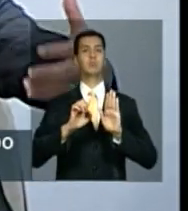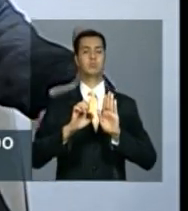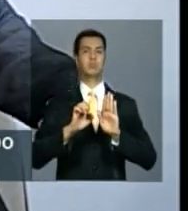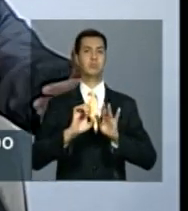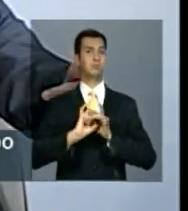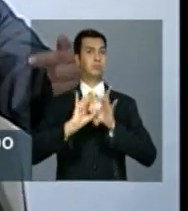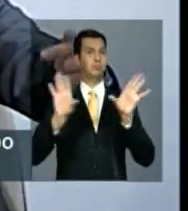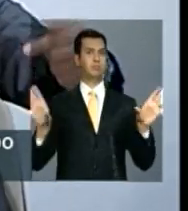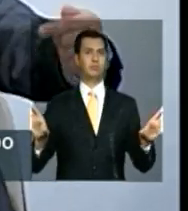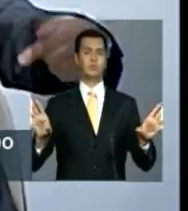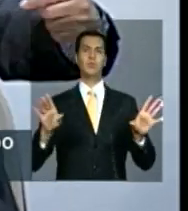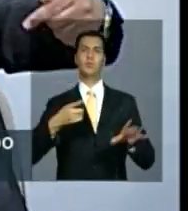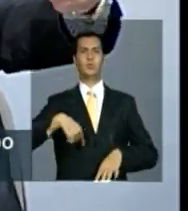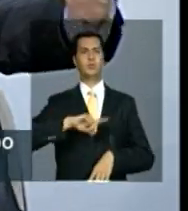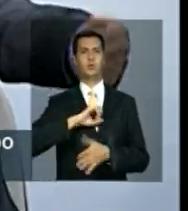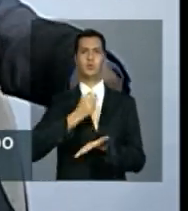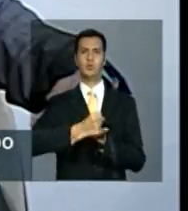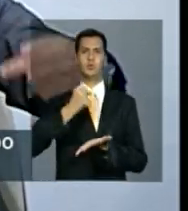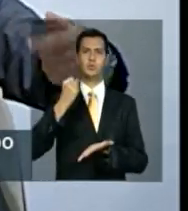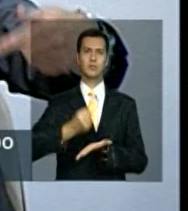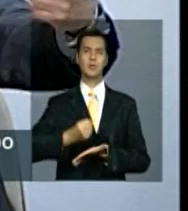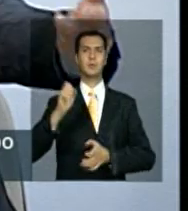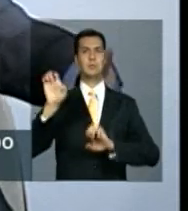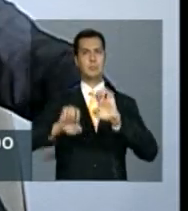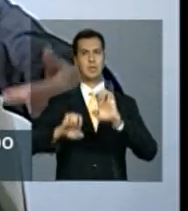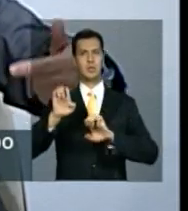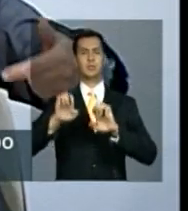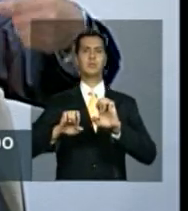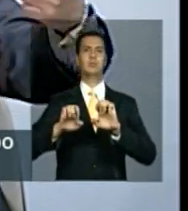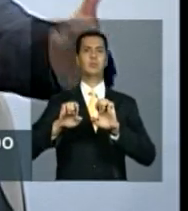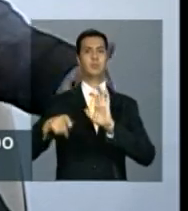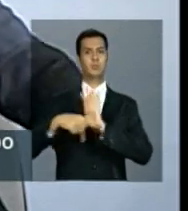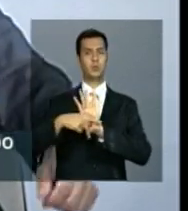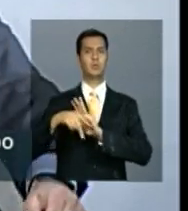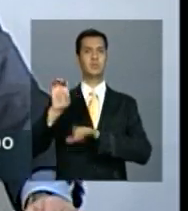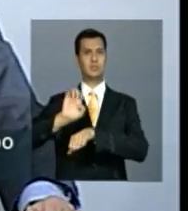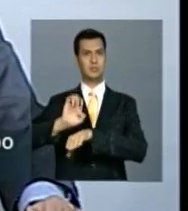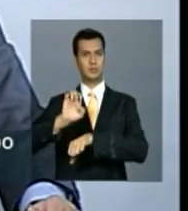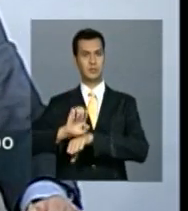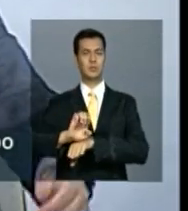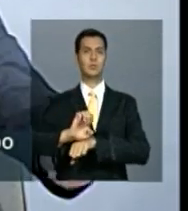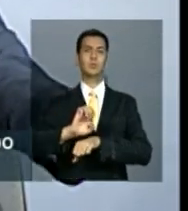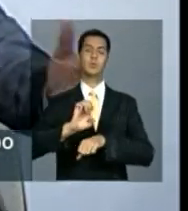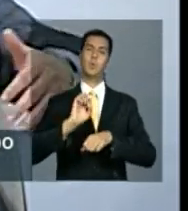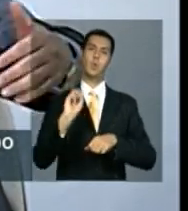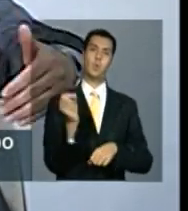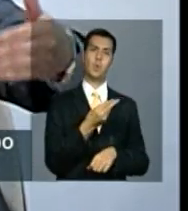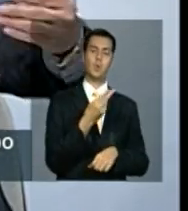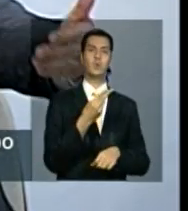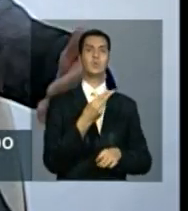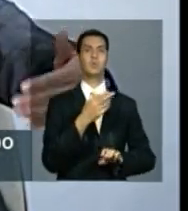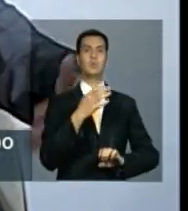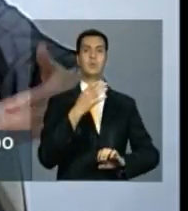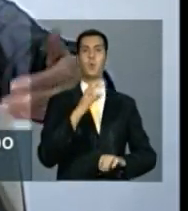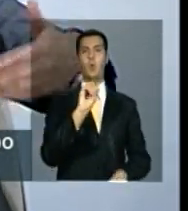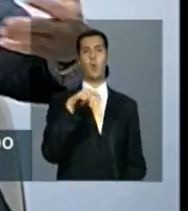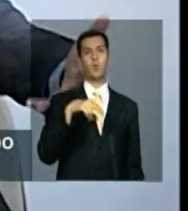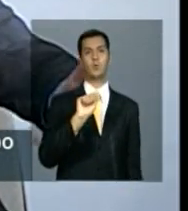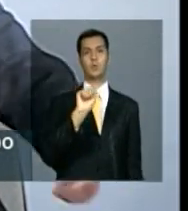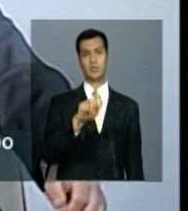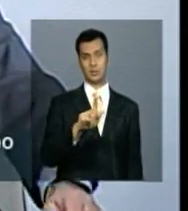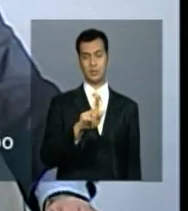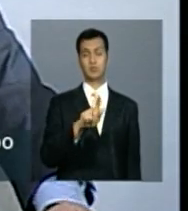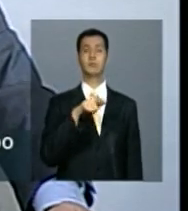nós contratamos seja empresas estaduais oficiais de assistência técnica seja entidades não governamentais que